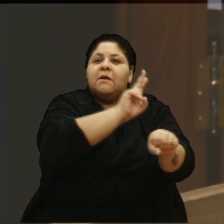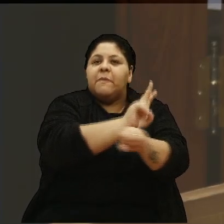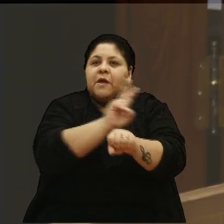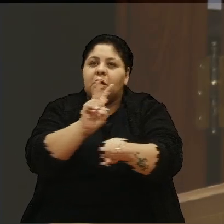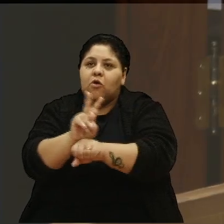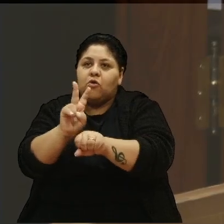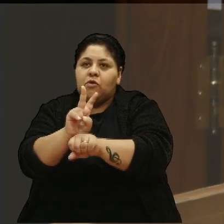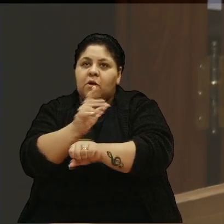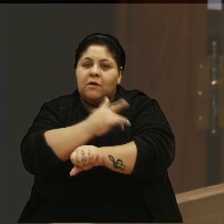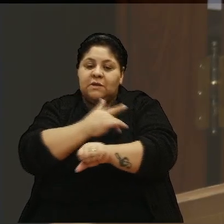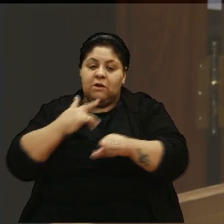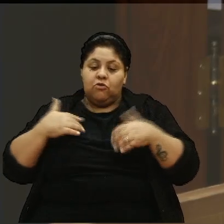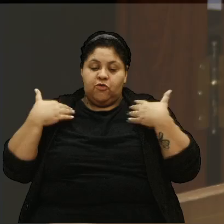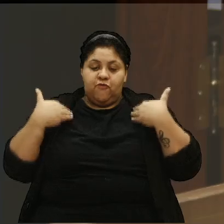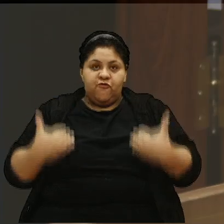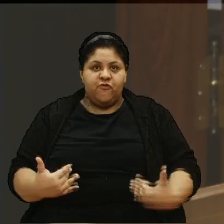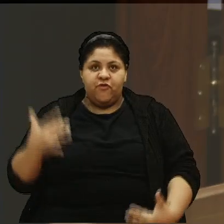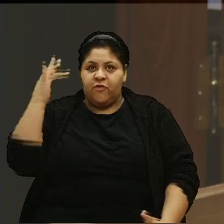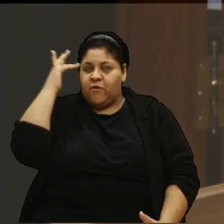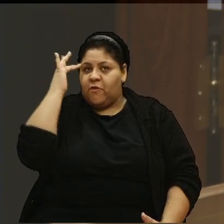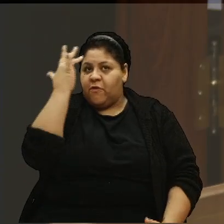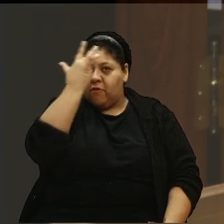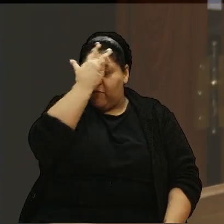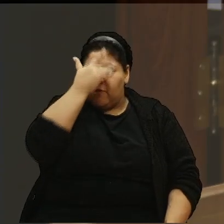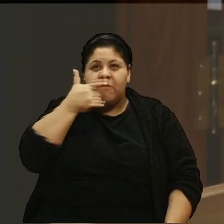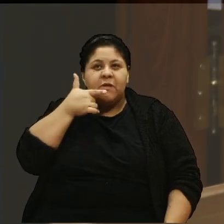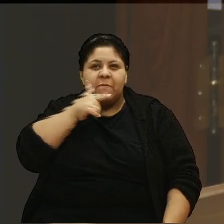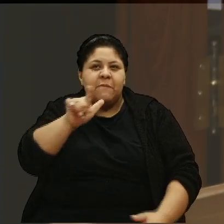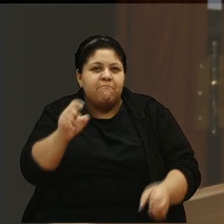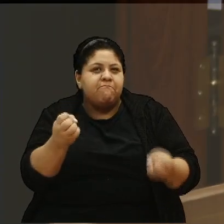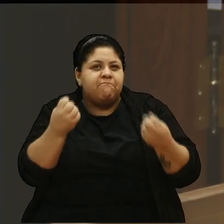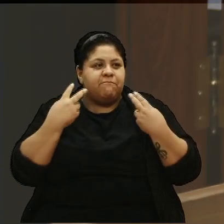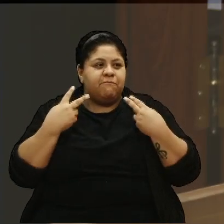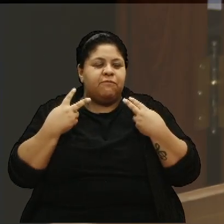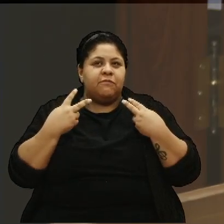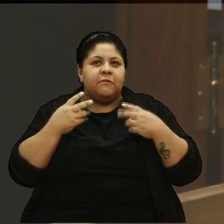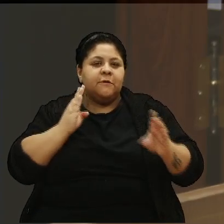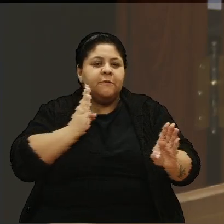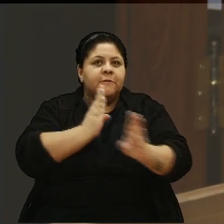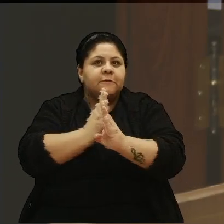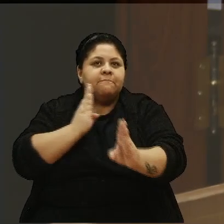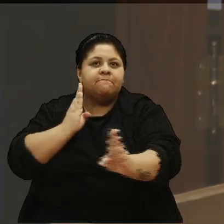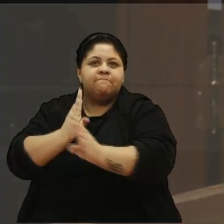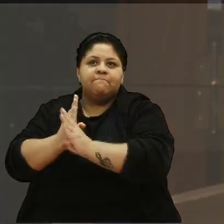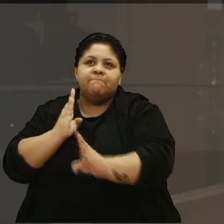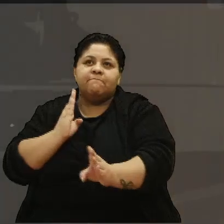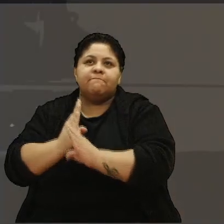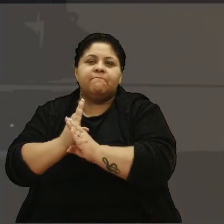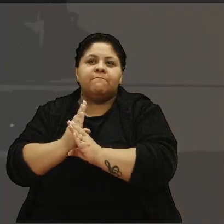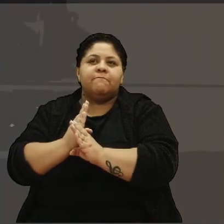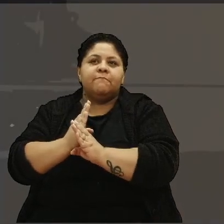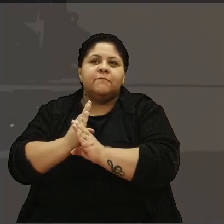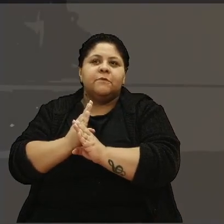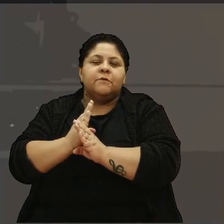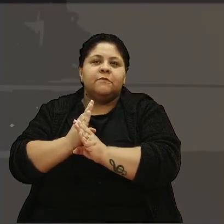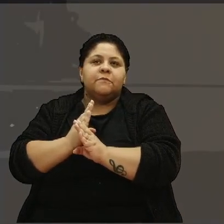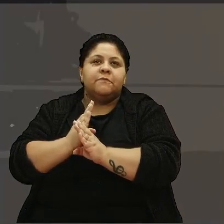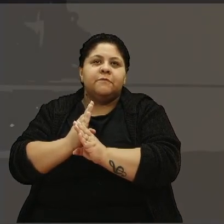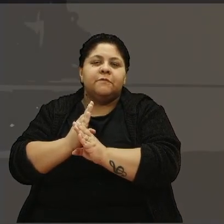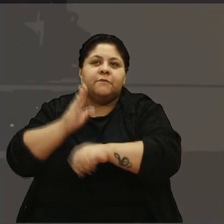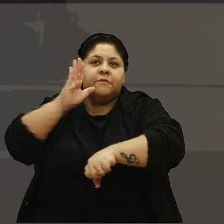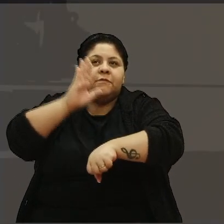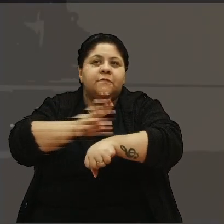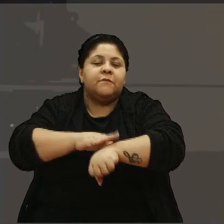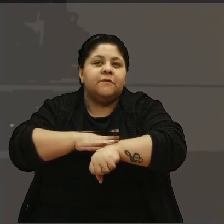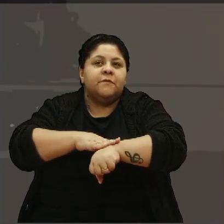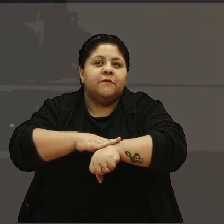saúde física e mental, um ganho a mais foi percebido. Os encontros também são um momento de